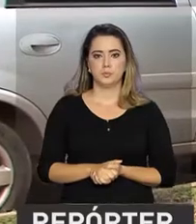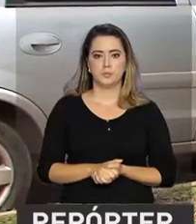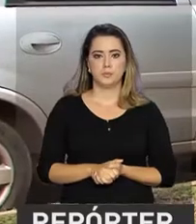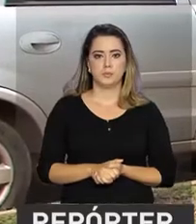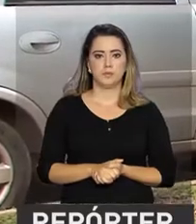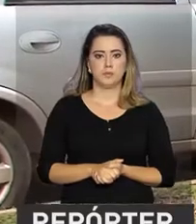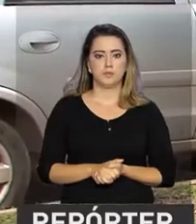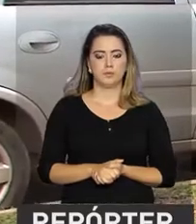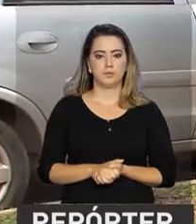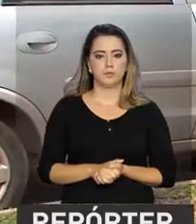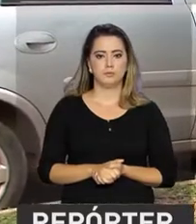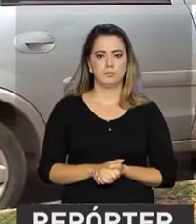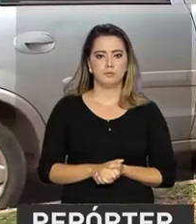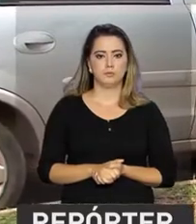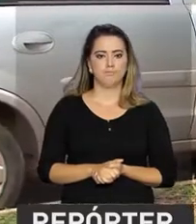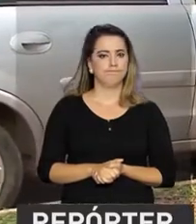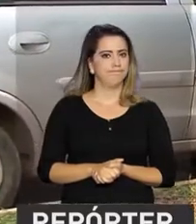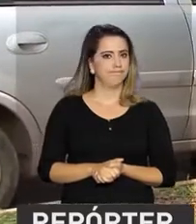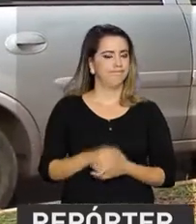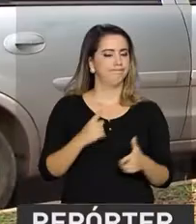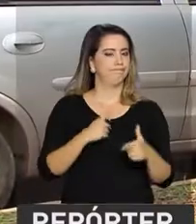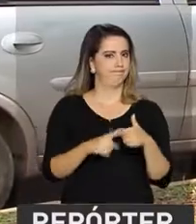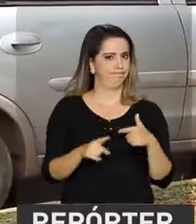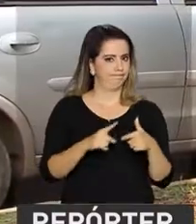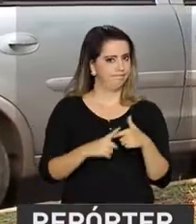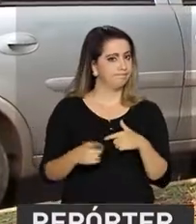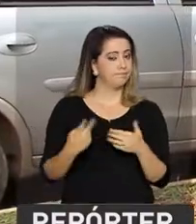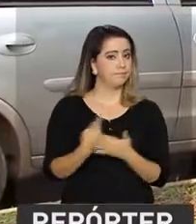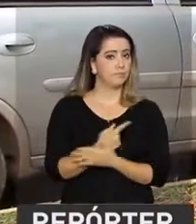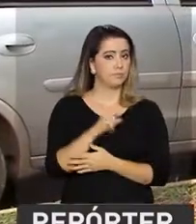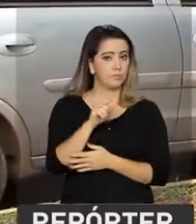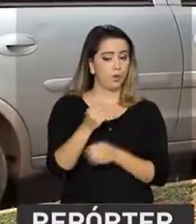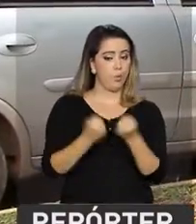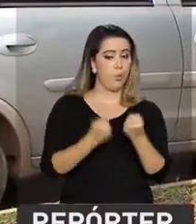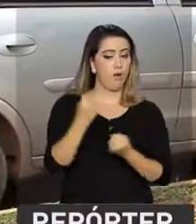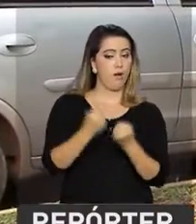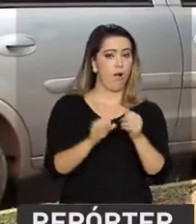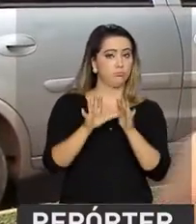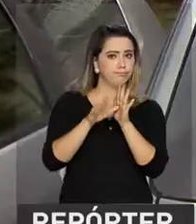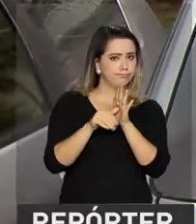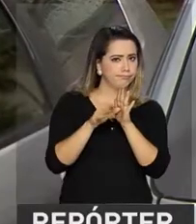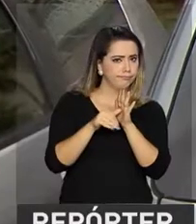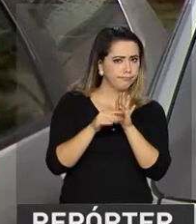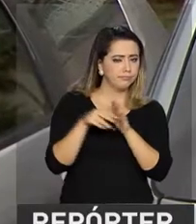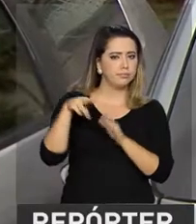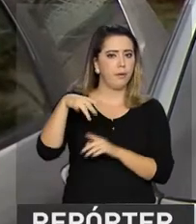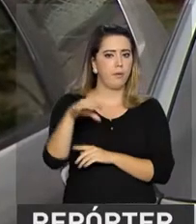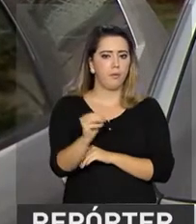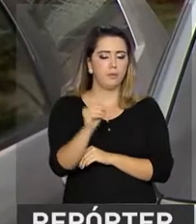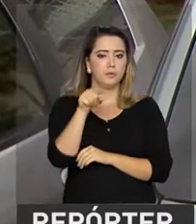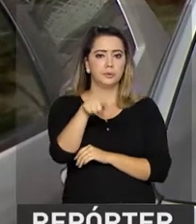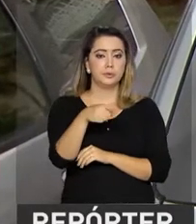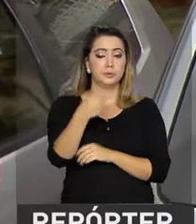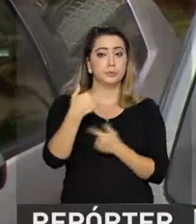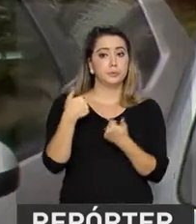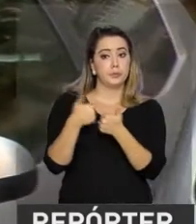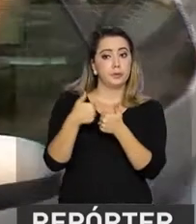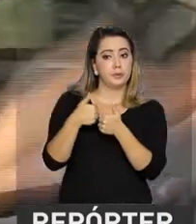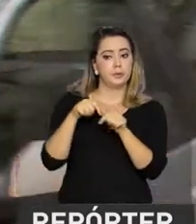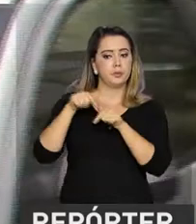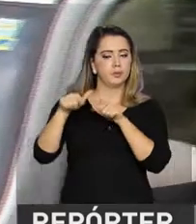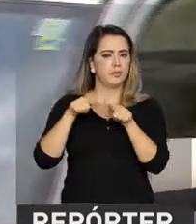uma tremenda dor de cabeça o carro de juliana foi roubado em maio deste ano no estacionamento